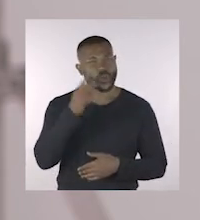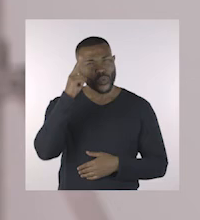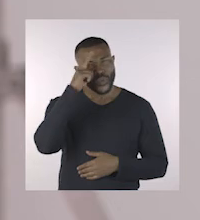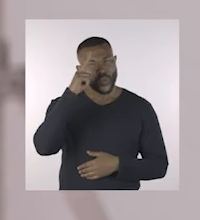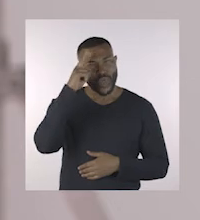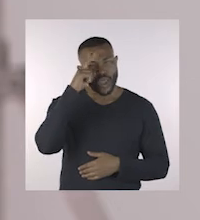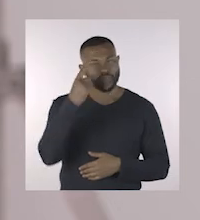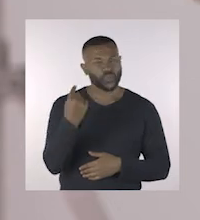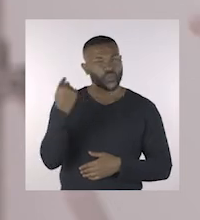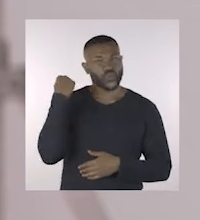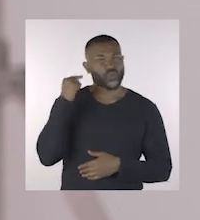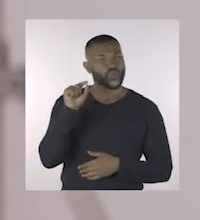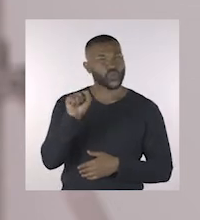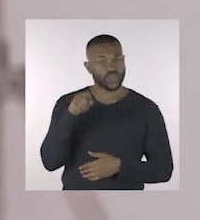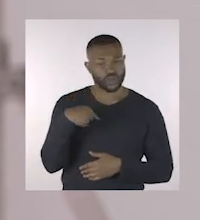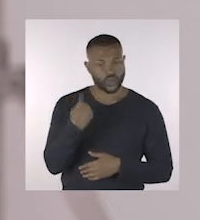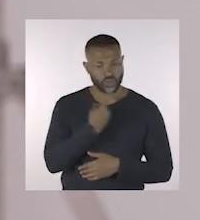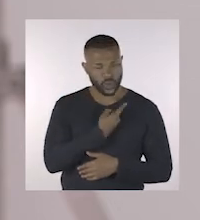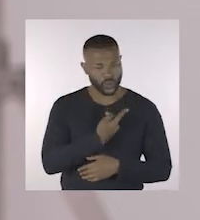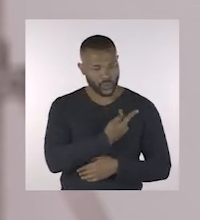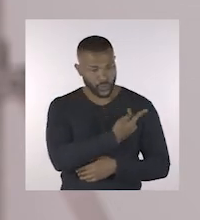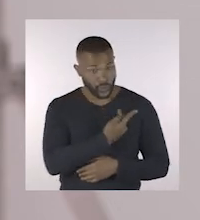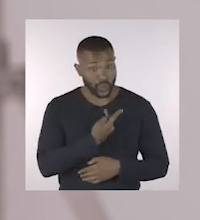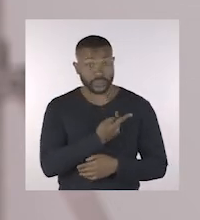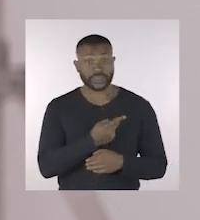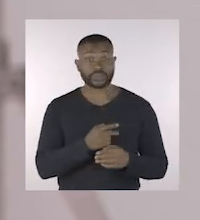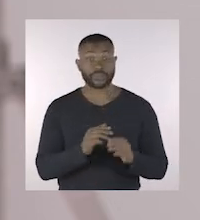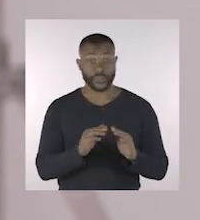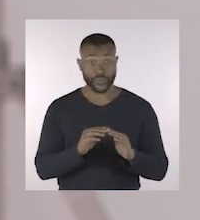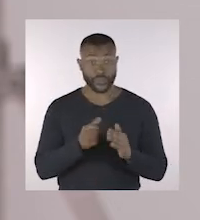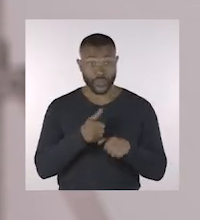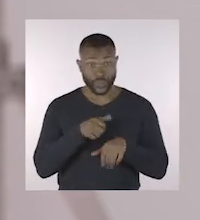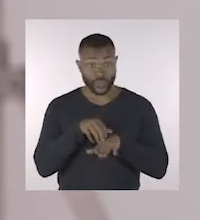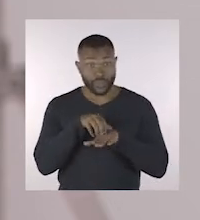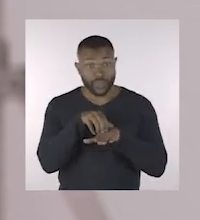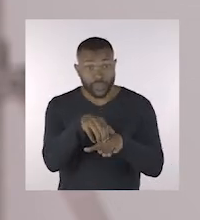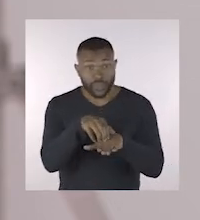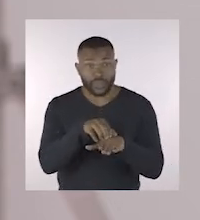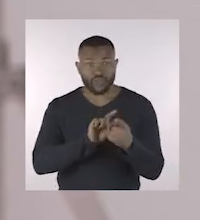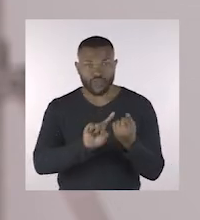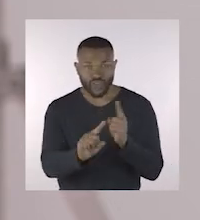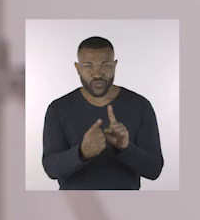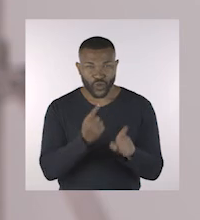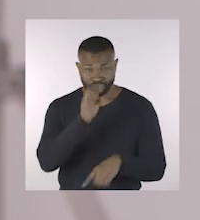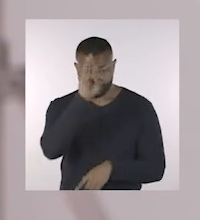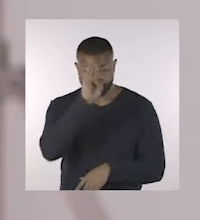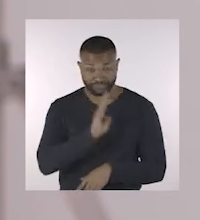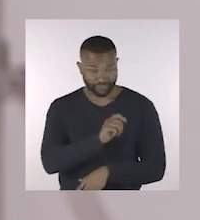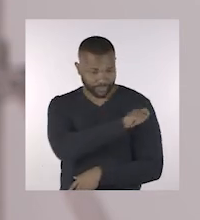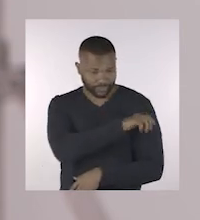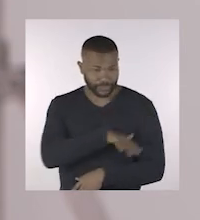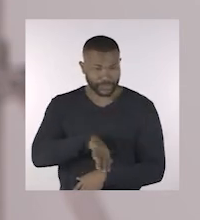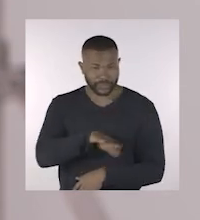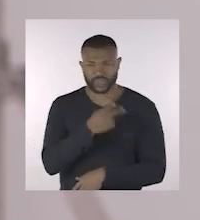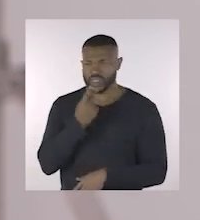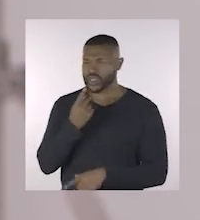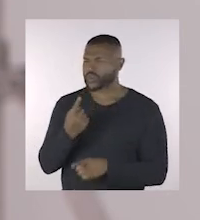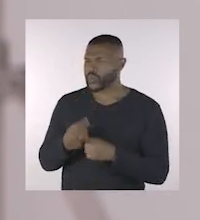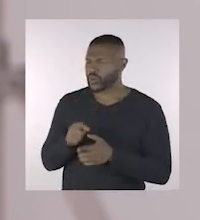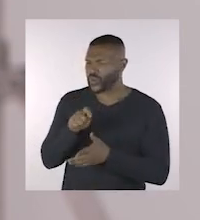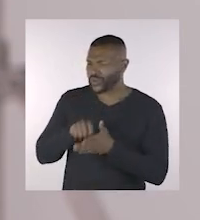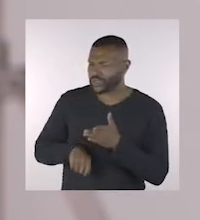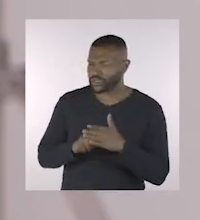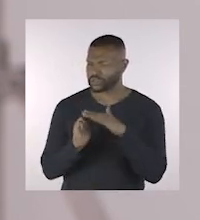vamos evitar eu me lembro Gilmar quando a gente fez o vai e volta que é o transporte escolar gratuito uma